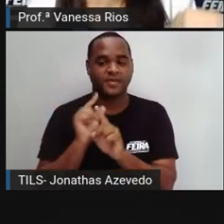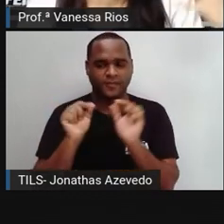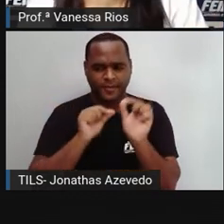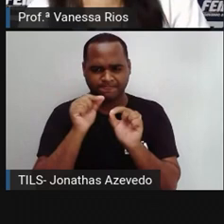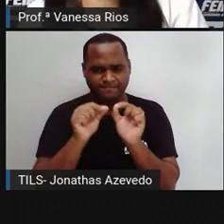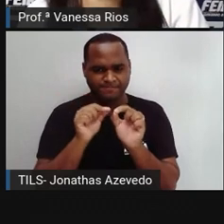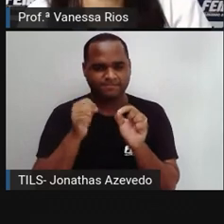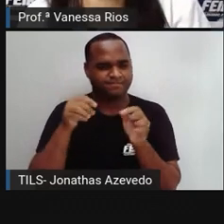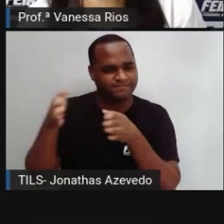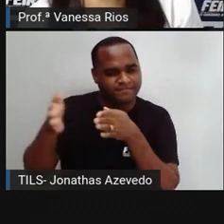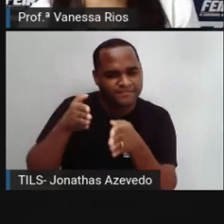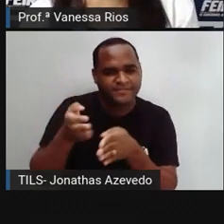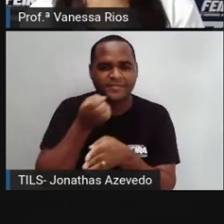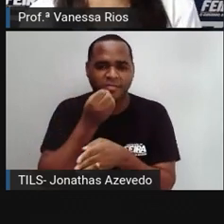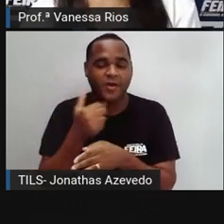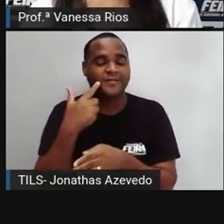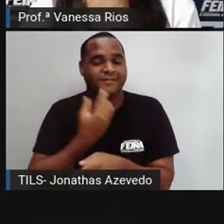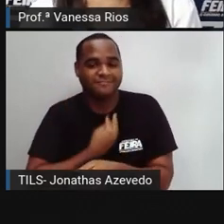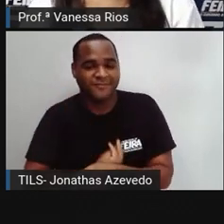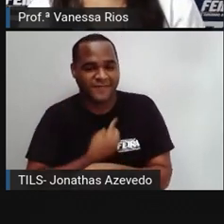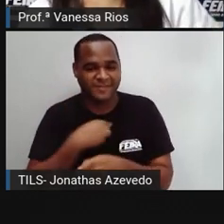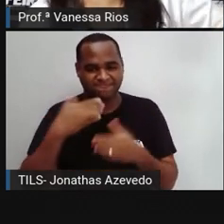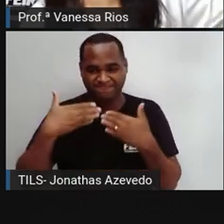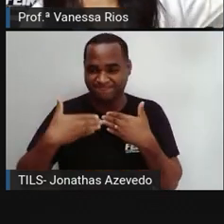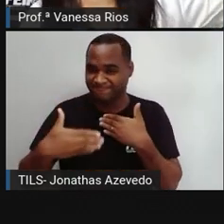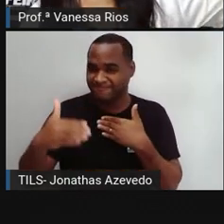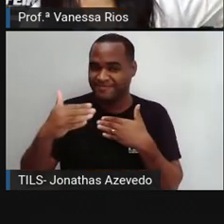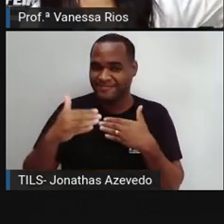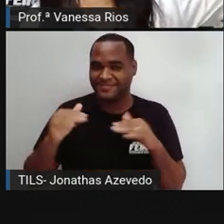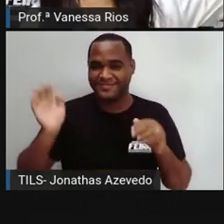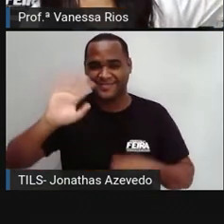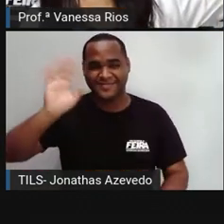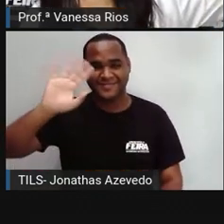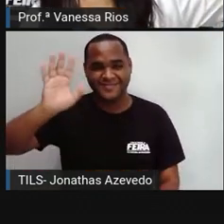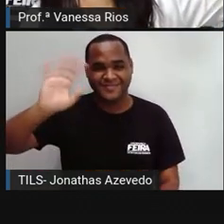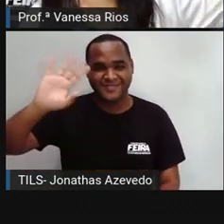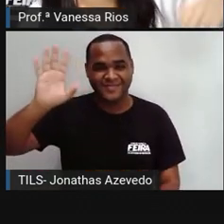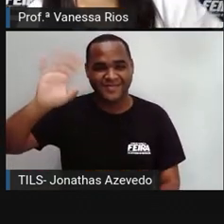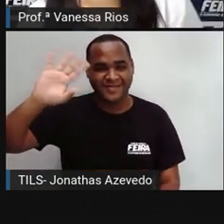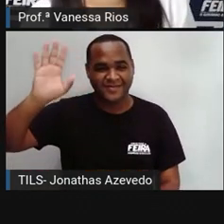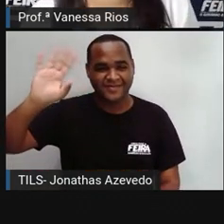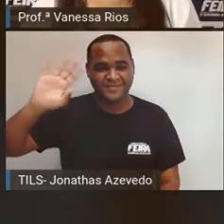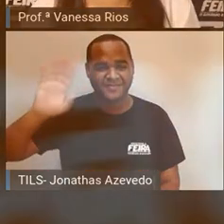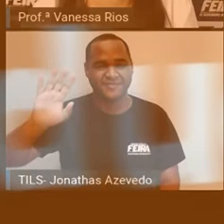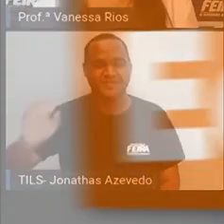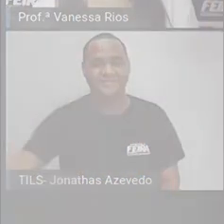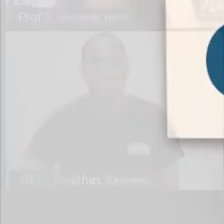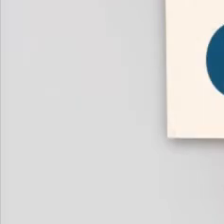Nos momentos da vida que se seguem, ó. Tchau.